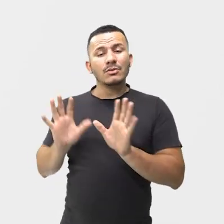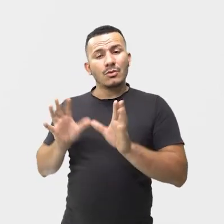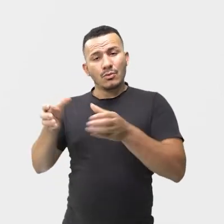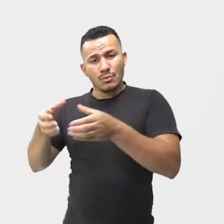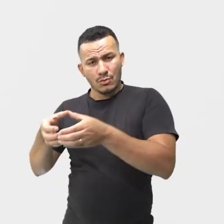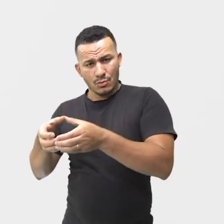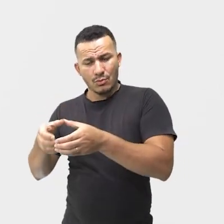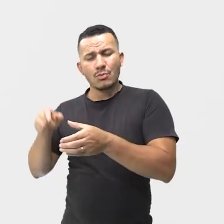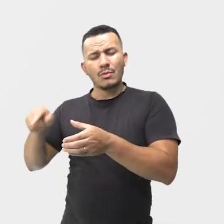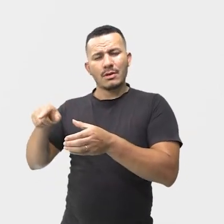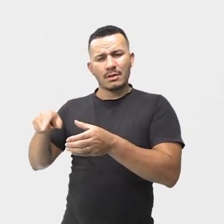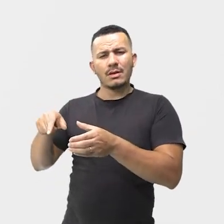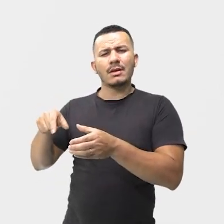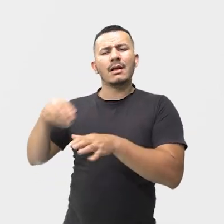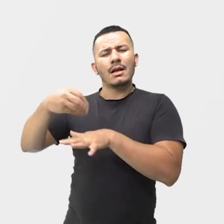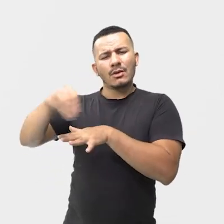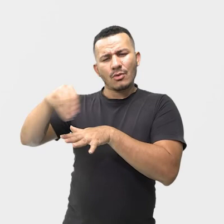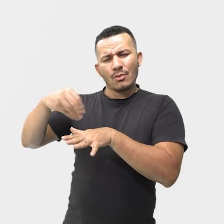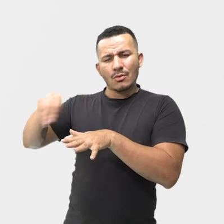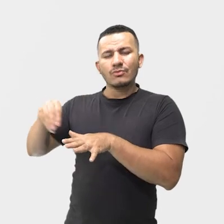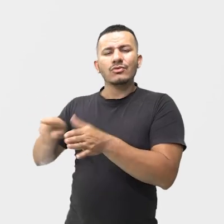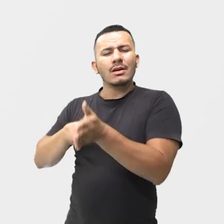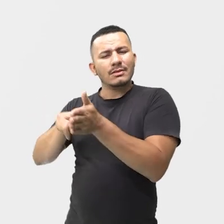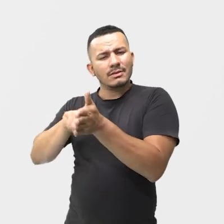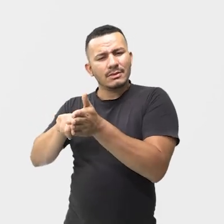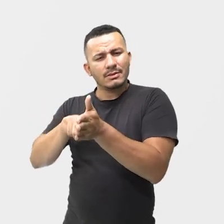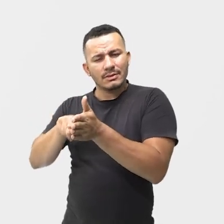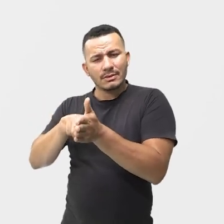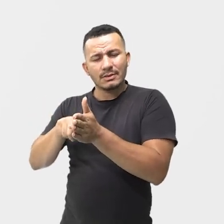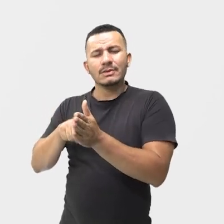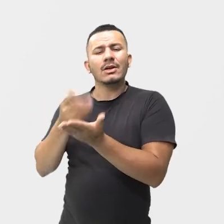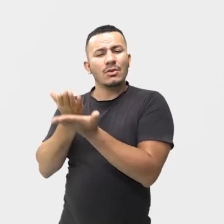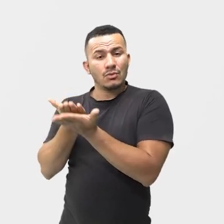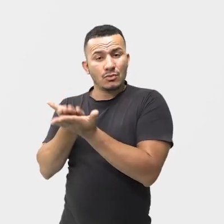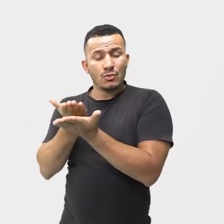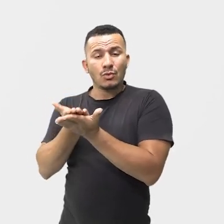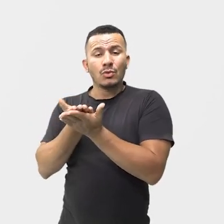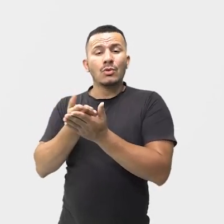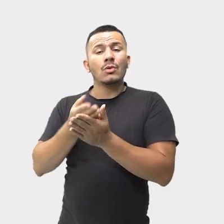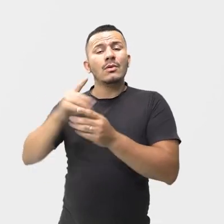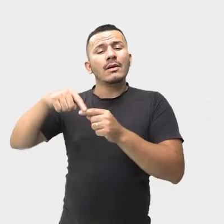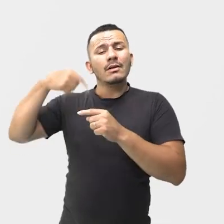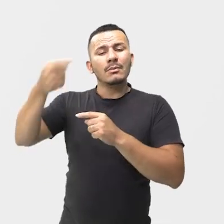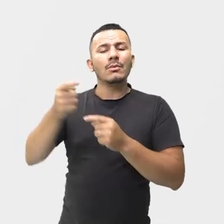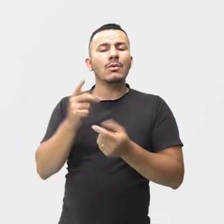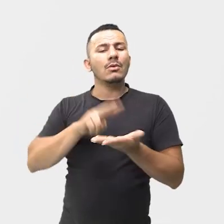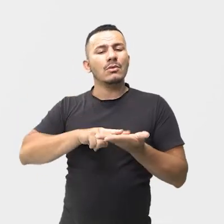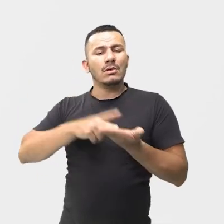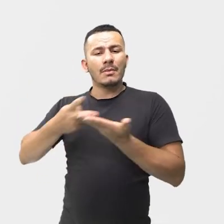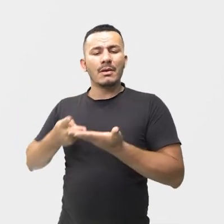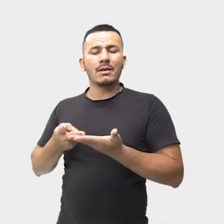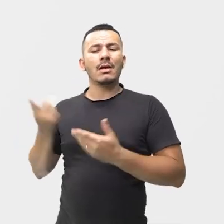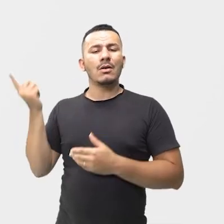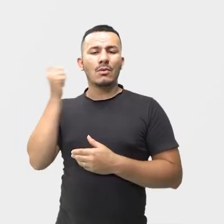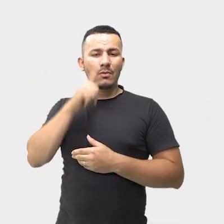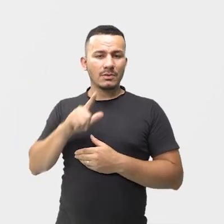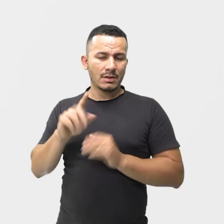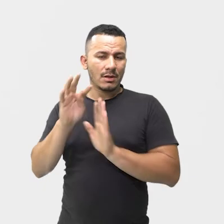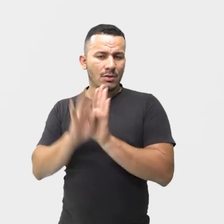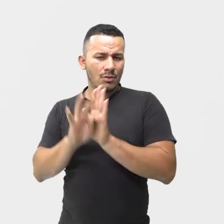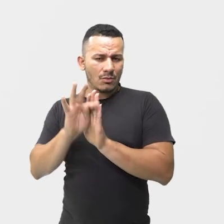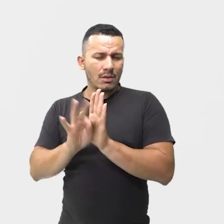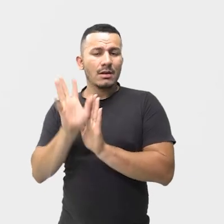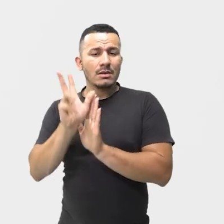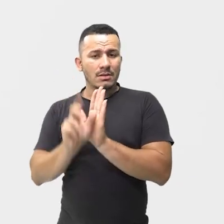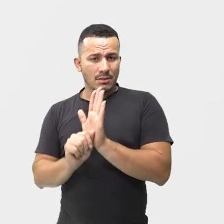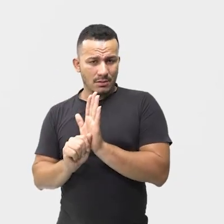eles tiveram vários anos para interpretar ali o modo de vida daquele povo, certo?